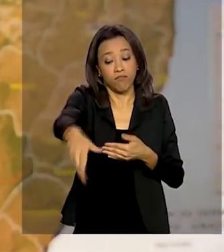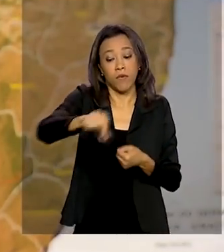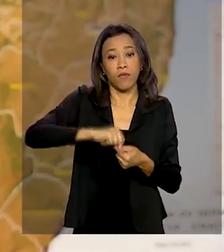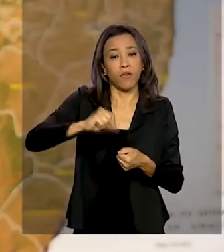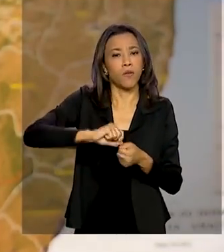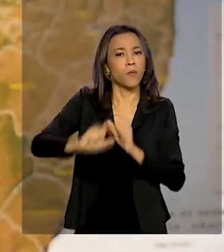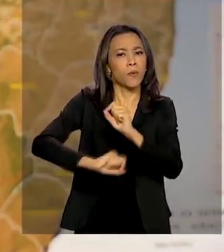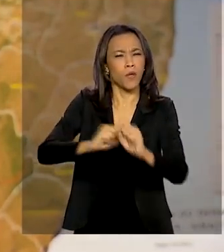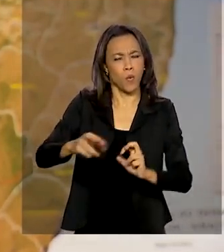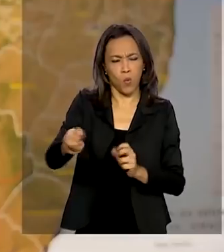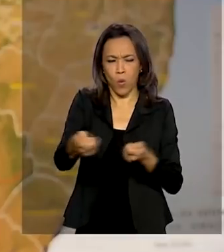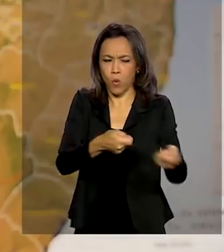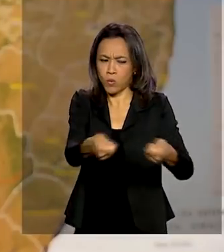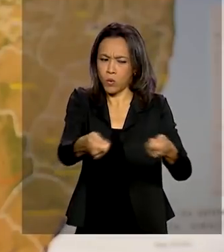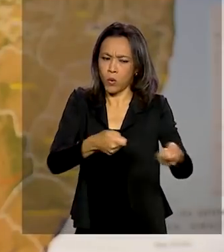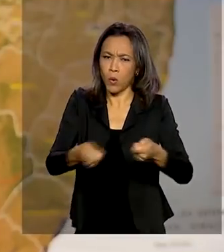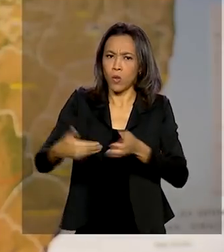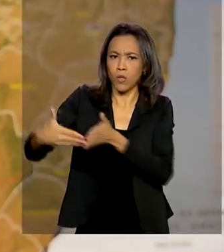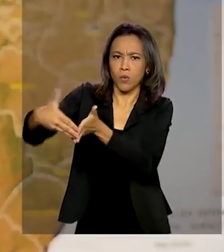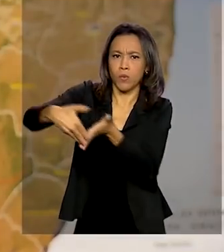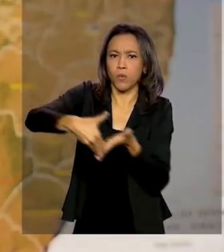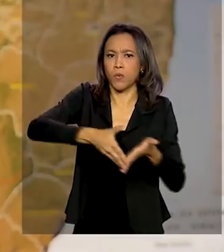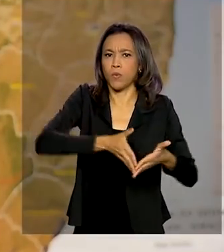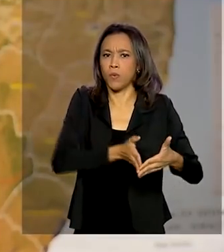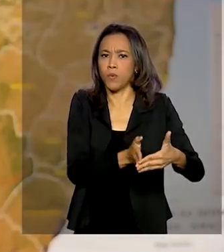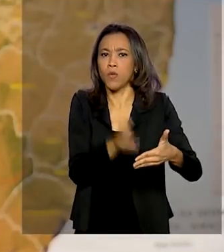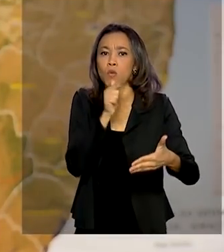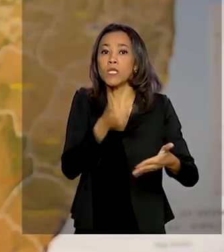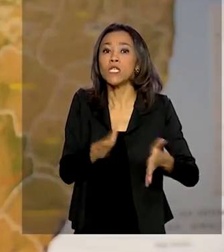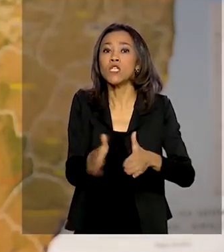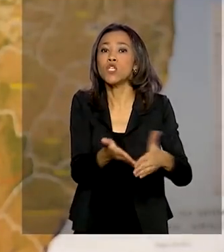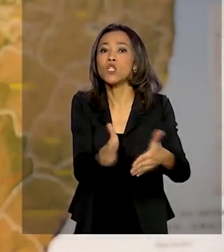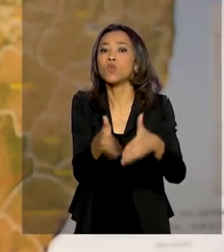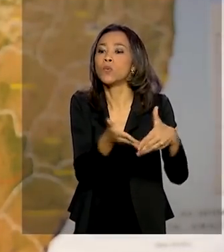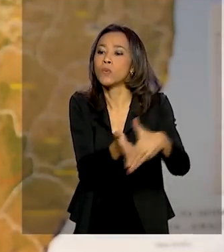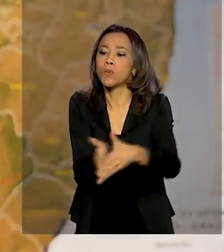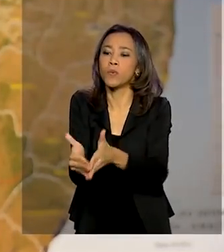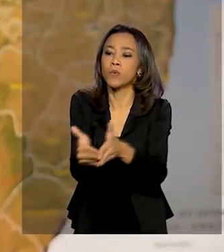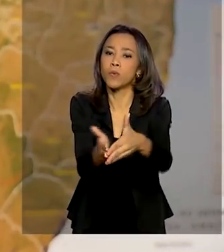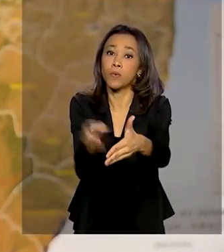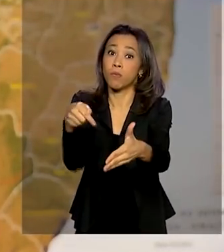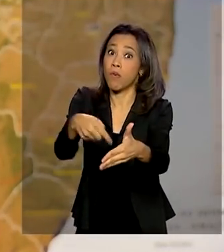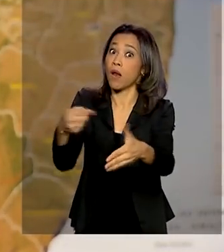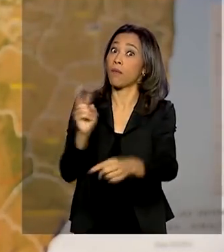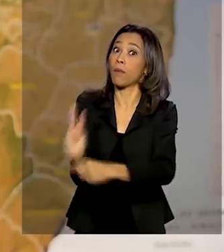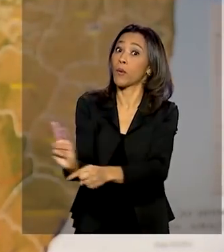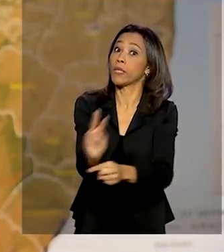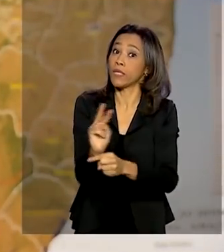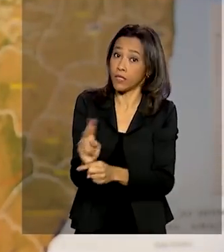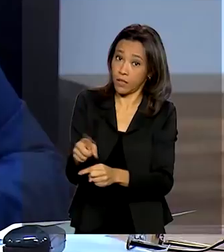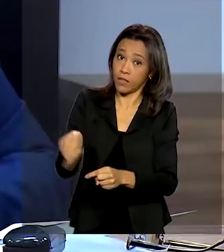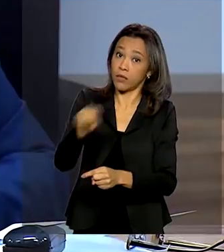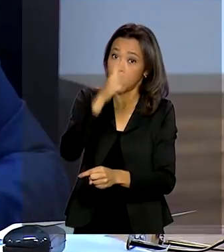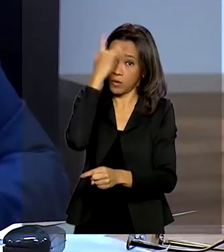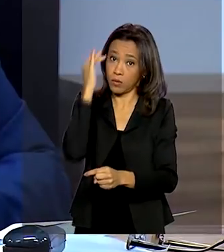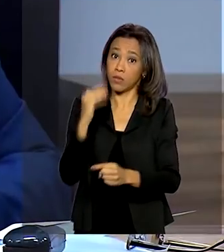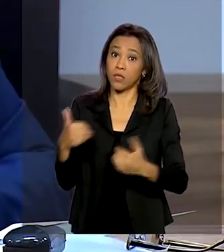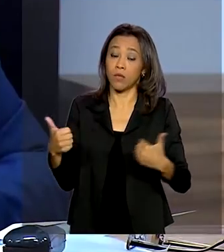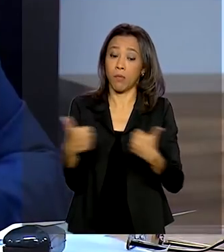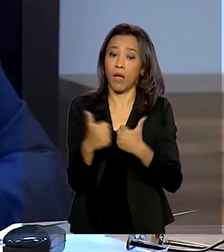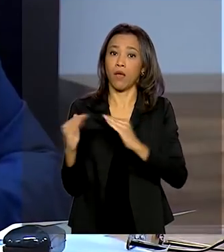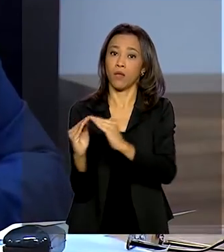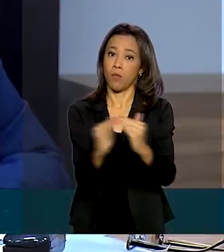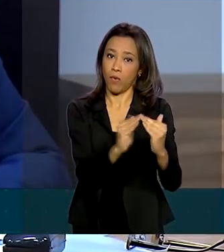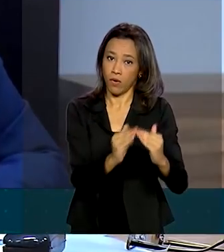controle das embarcações que navegam os rios da Amazônia para proteger as populações ribeirinhas. São essas